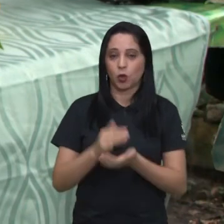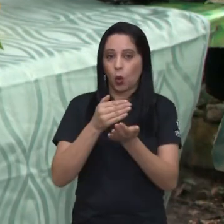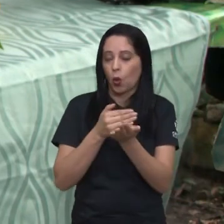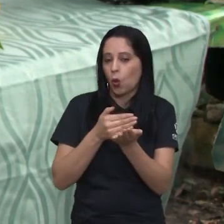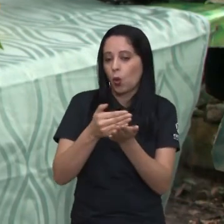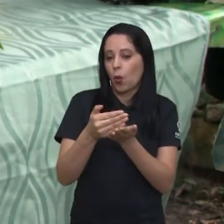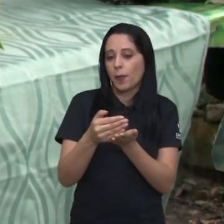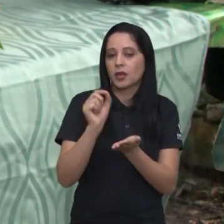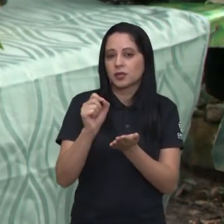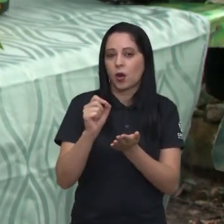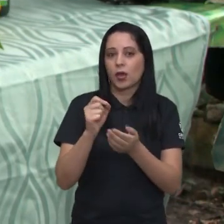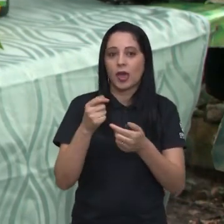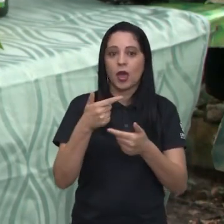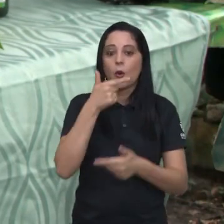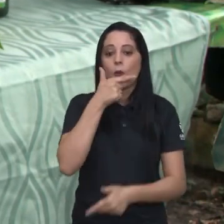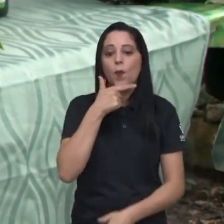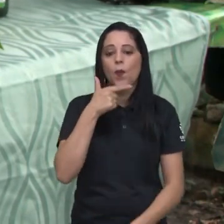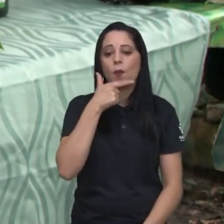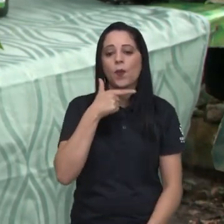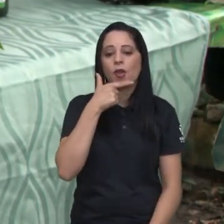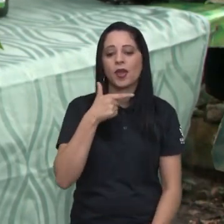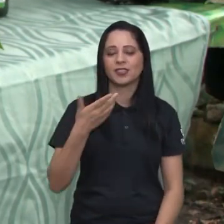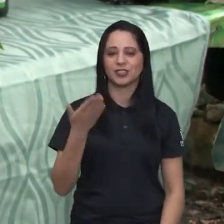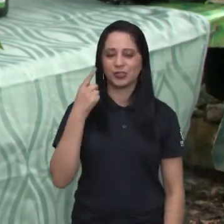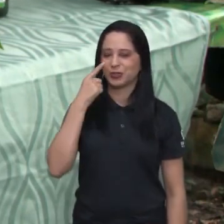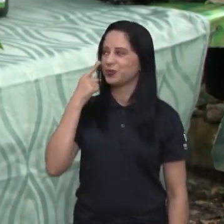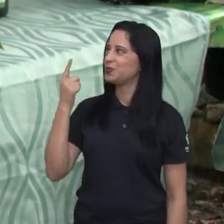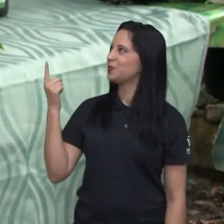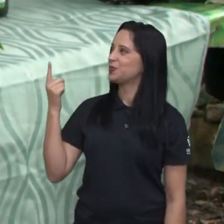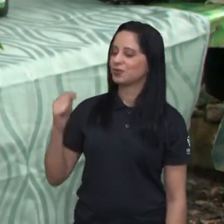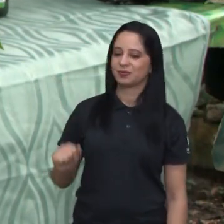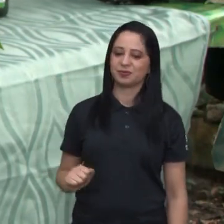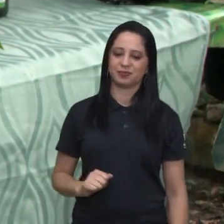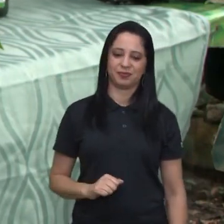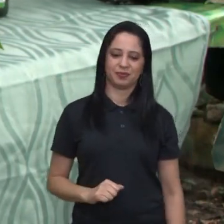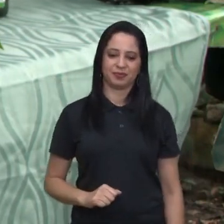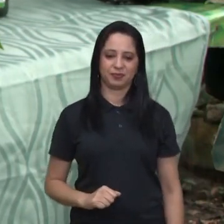Então a gente começa aqui com a ricota, né? Ok, vou te ajudar.